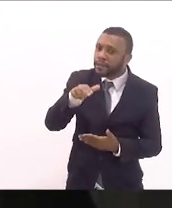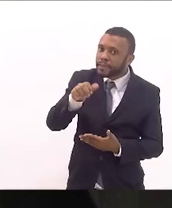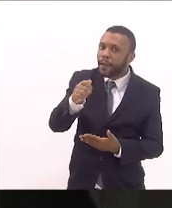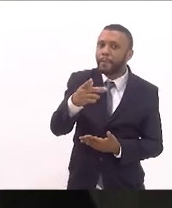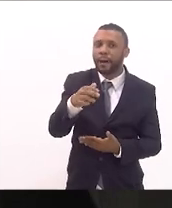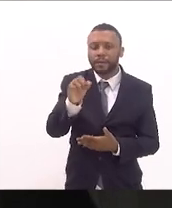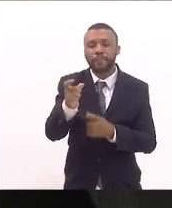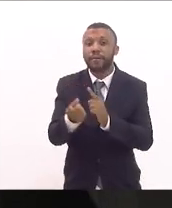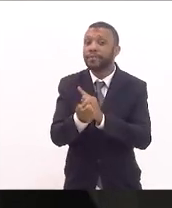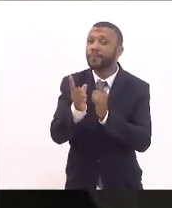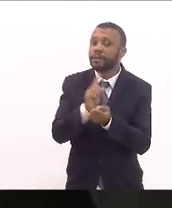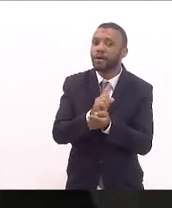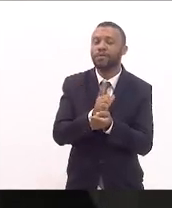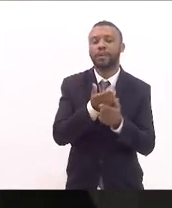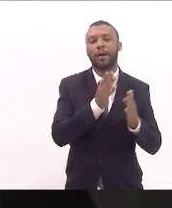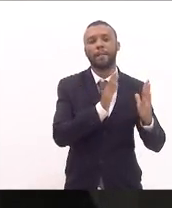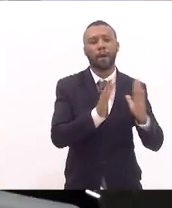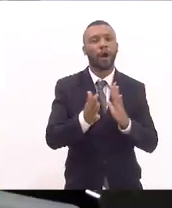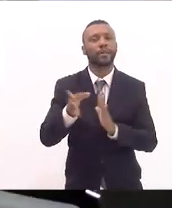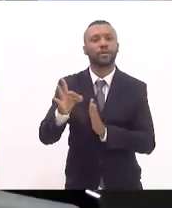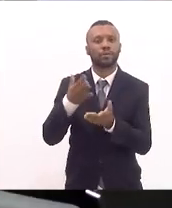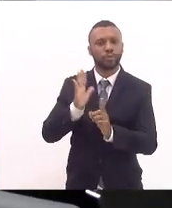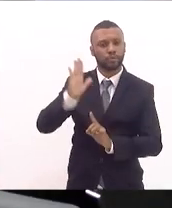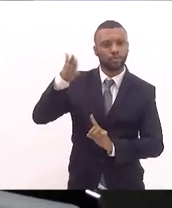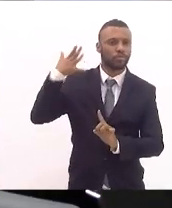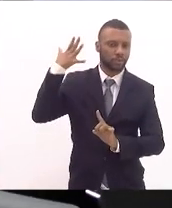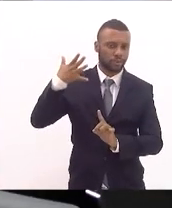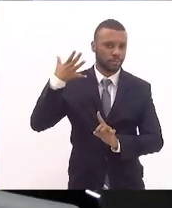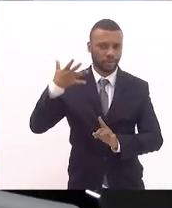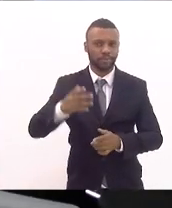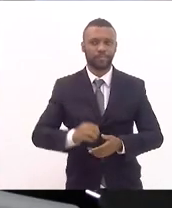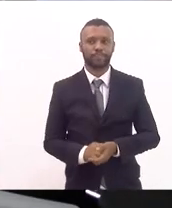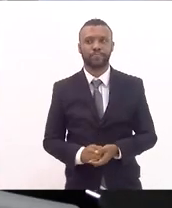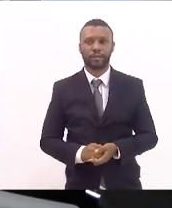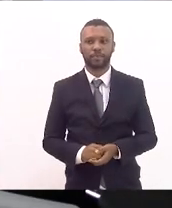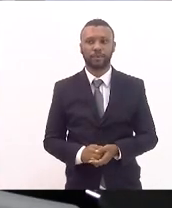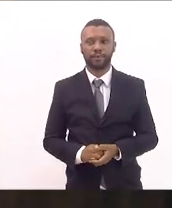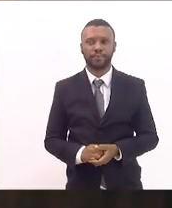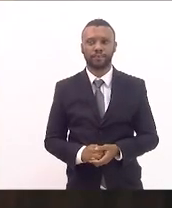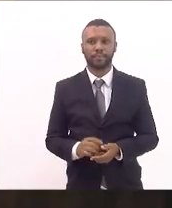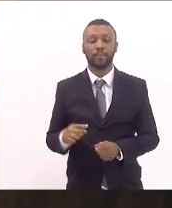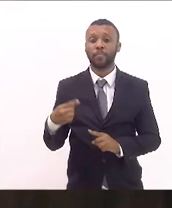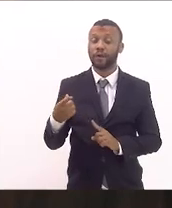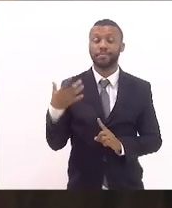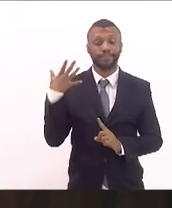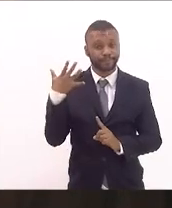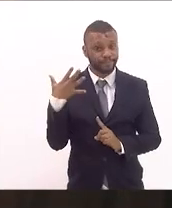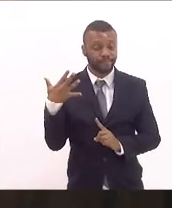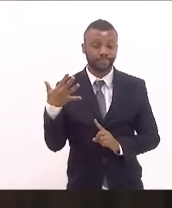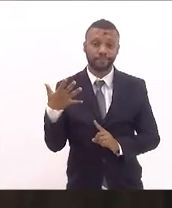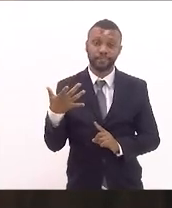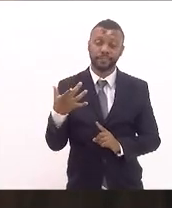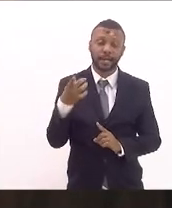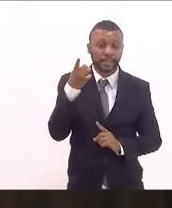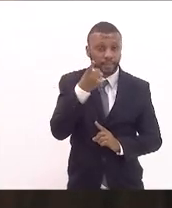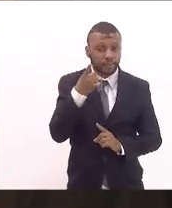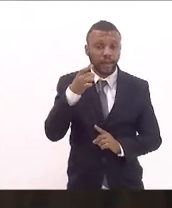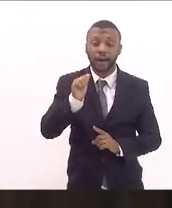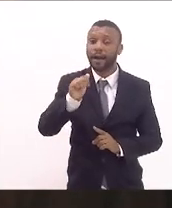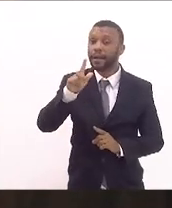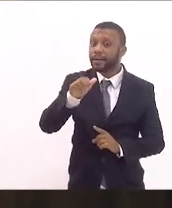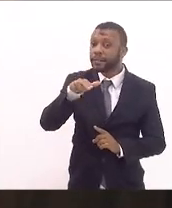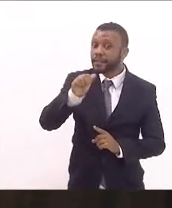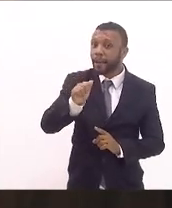pela invenção aqui na ordem dos inscritos E aí o próximo orador escrita é a nova deputada Alana